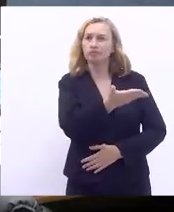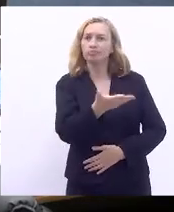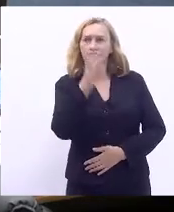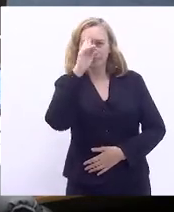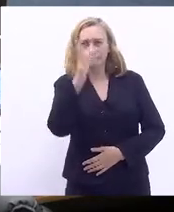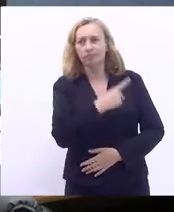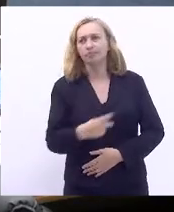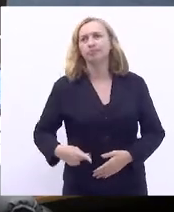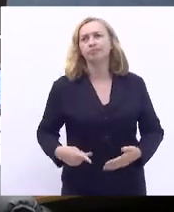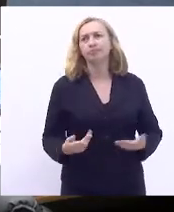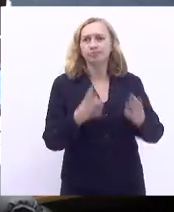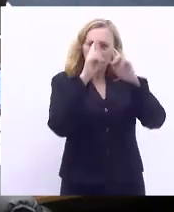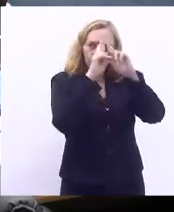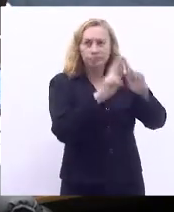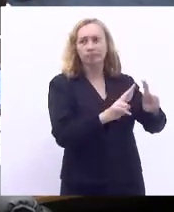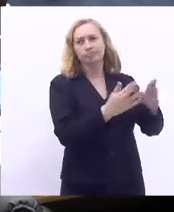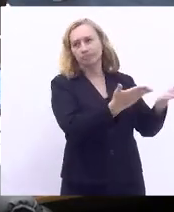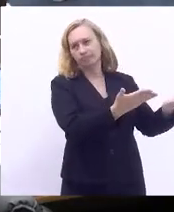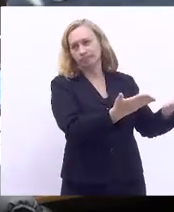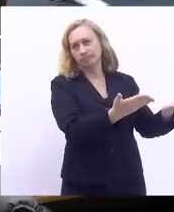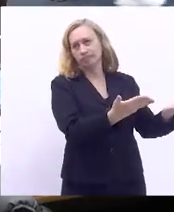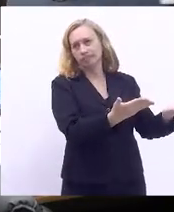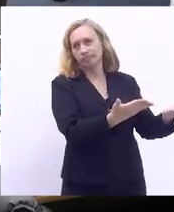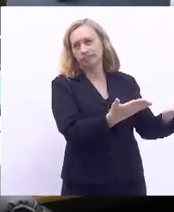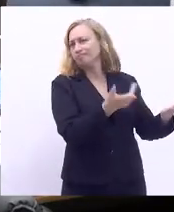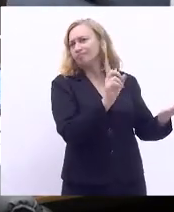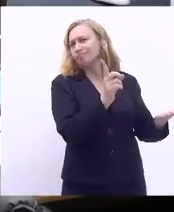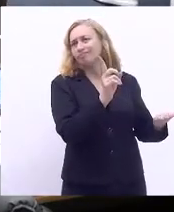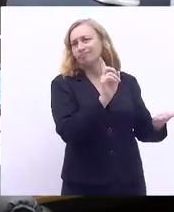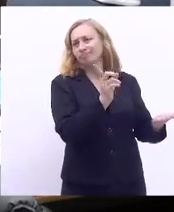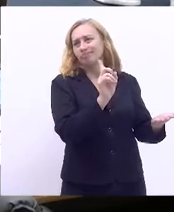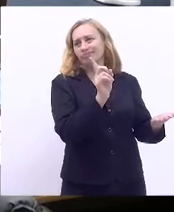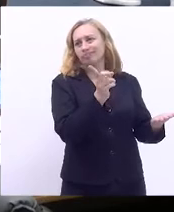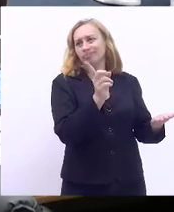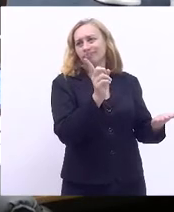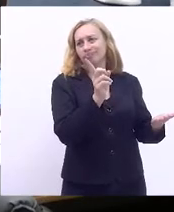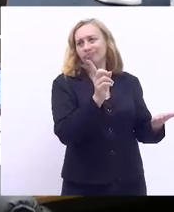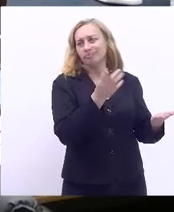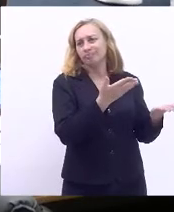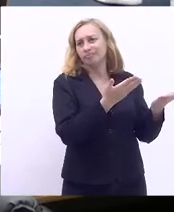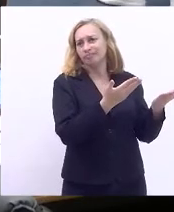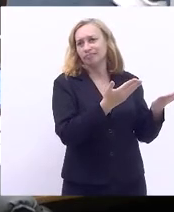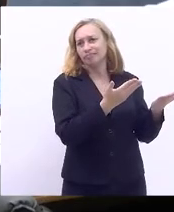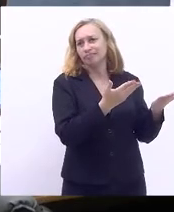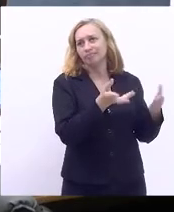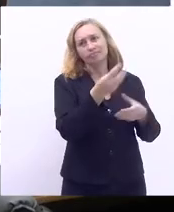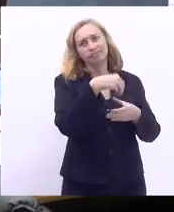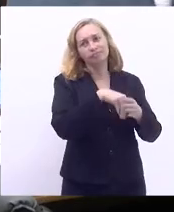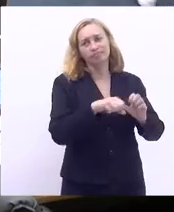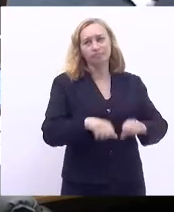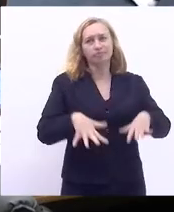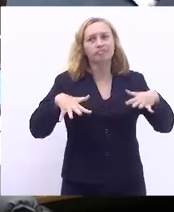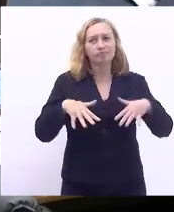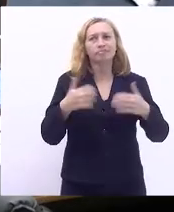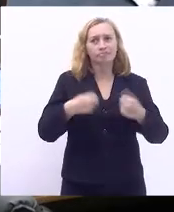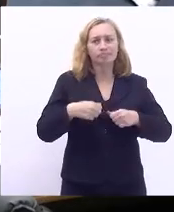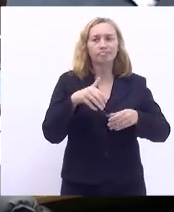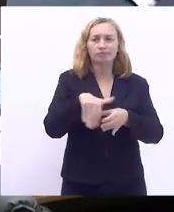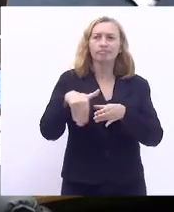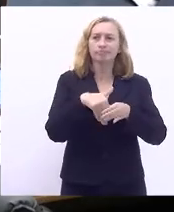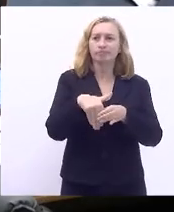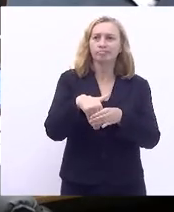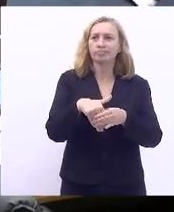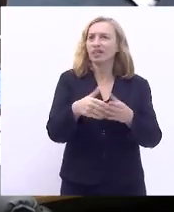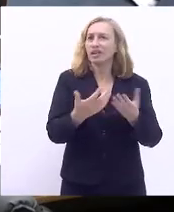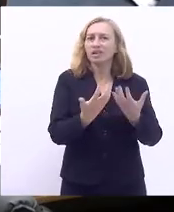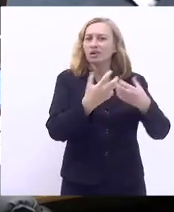todo respeito... Não. Não, todo respeito, está prendendo ali. Estando dentro do plenário, tem que votar. Ela não quer